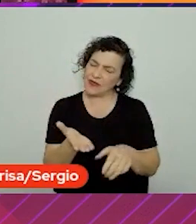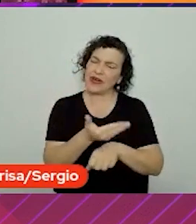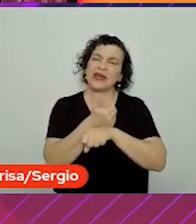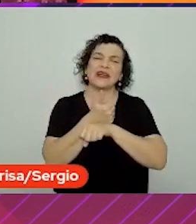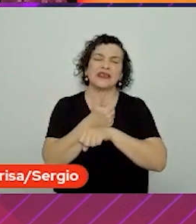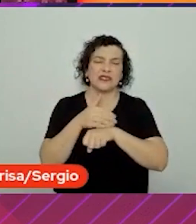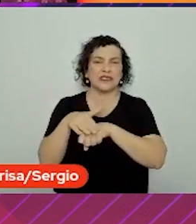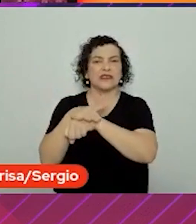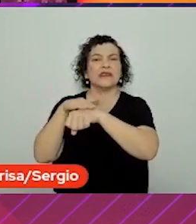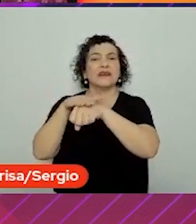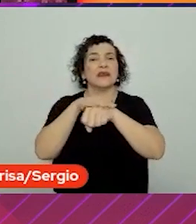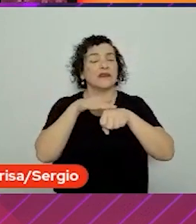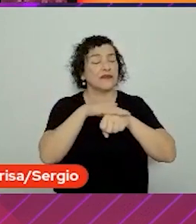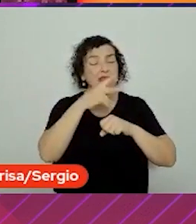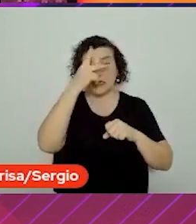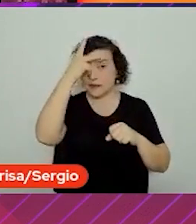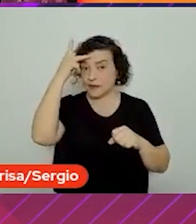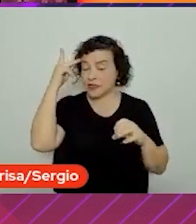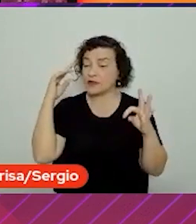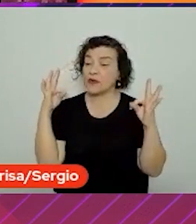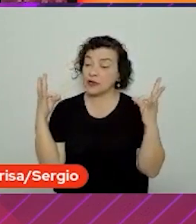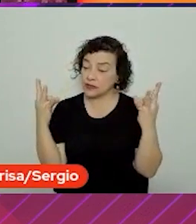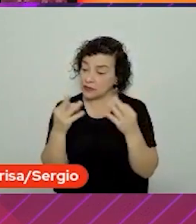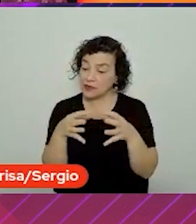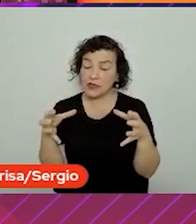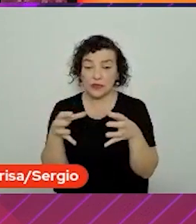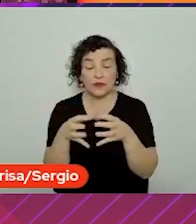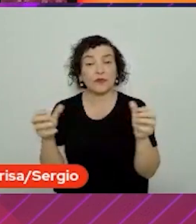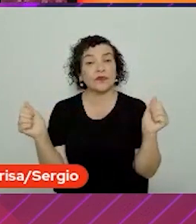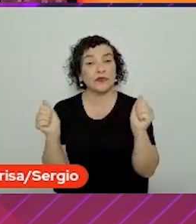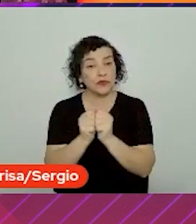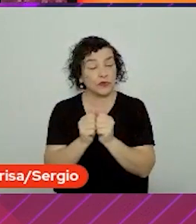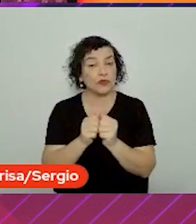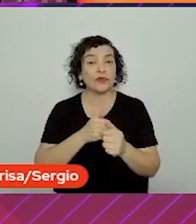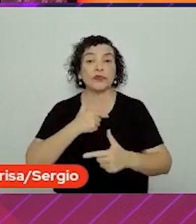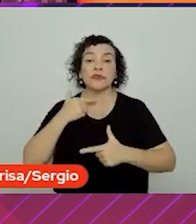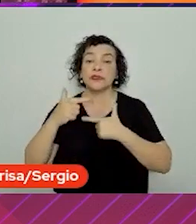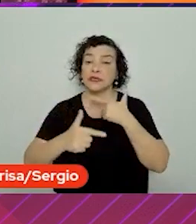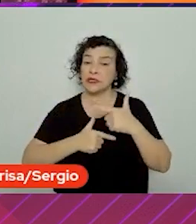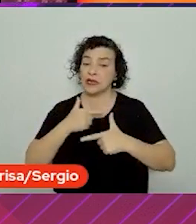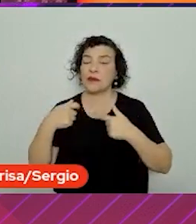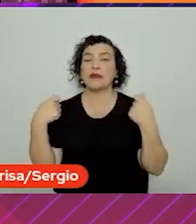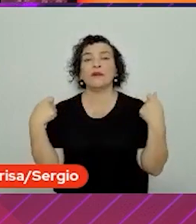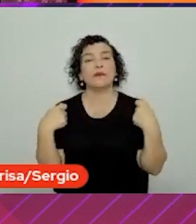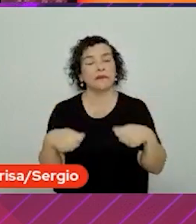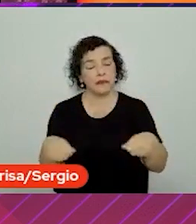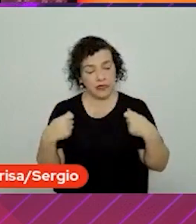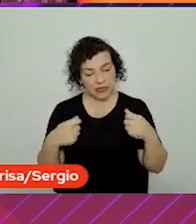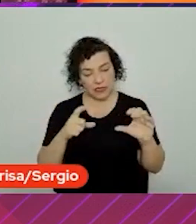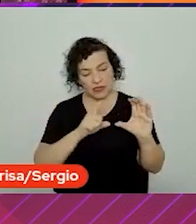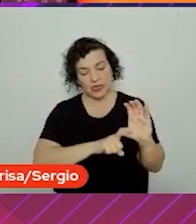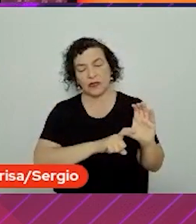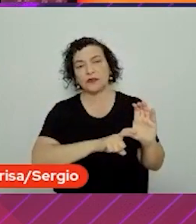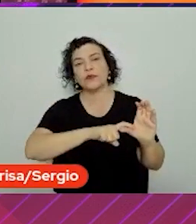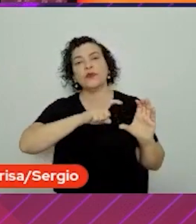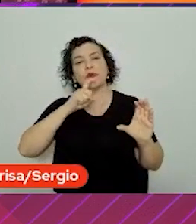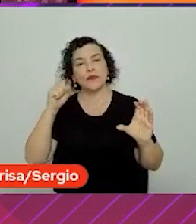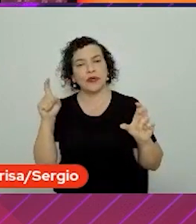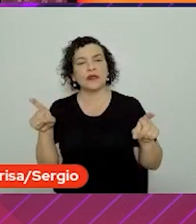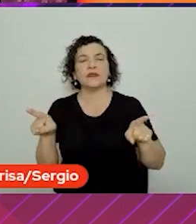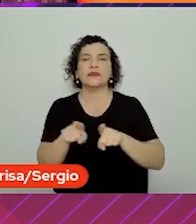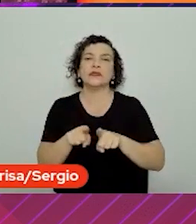as pessoas que trabalham devem ter a autonomia e a